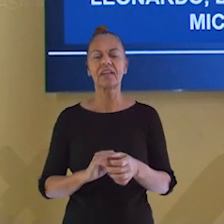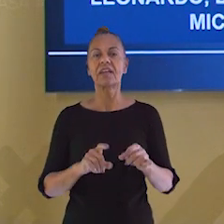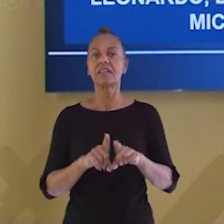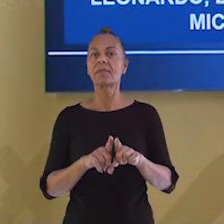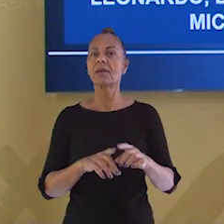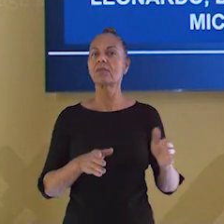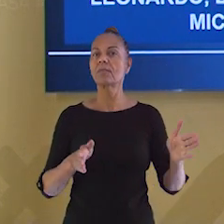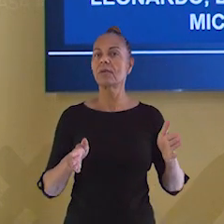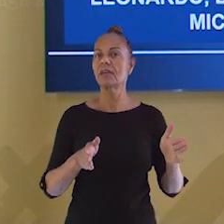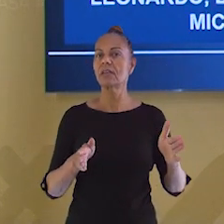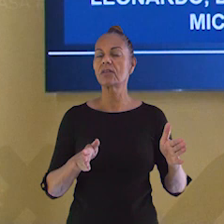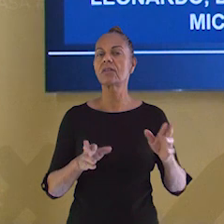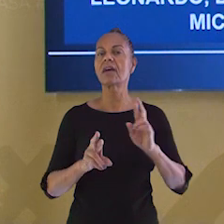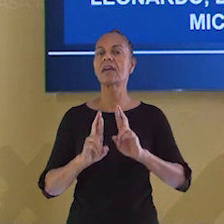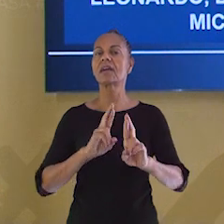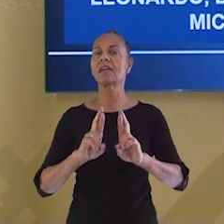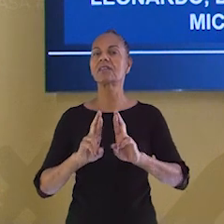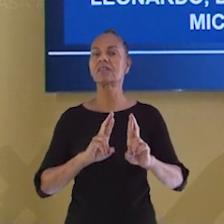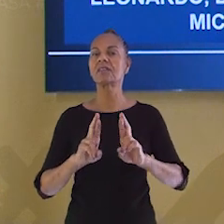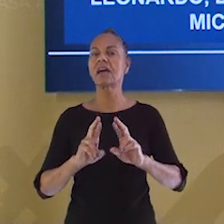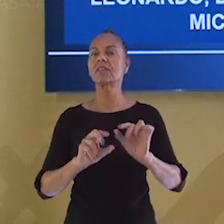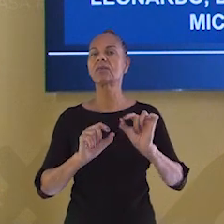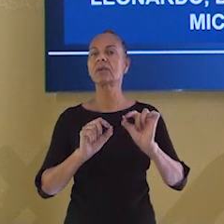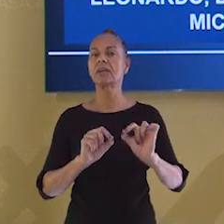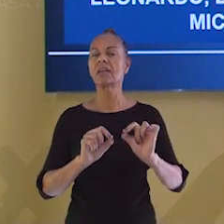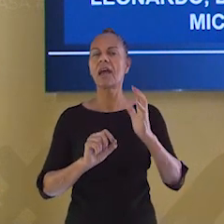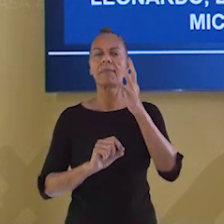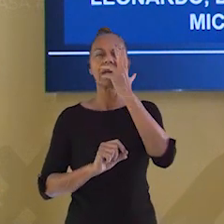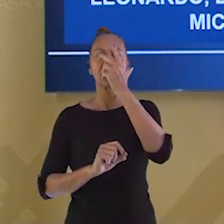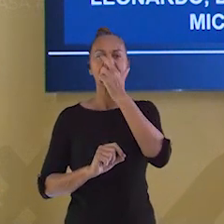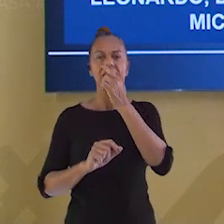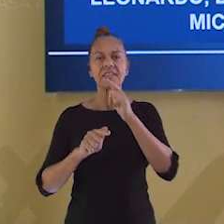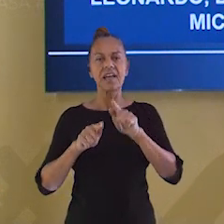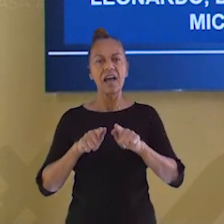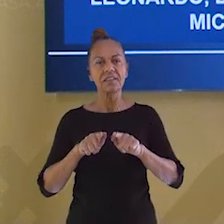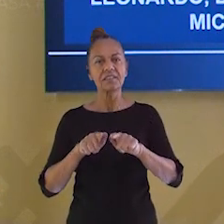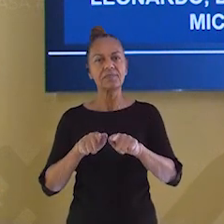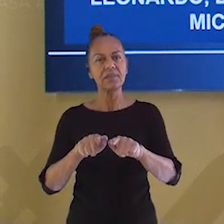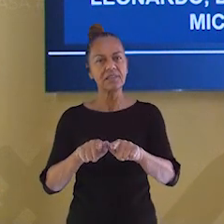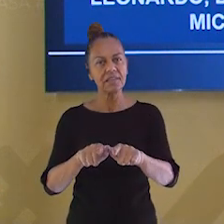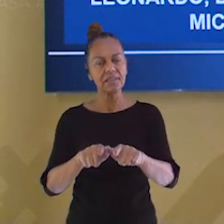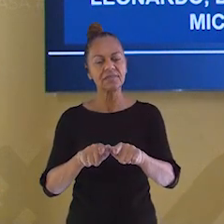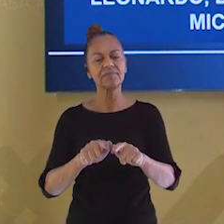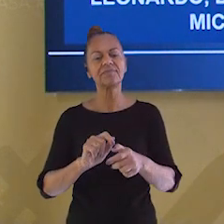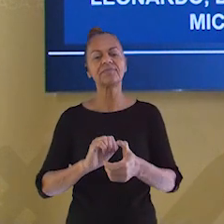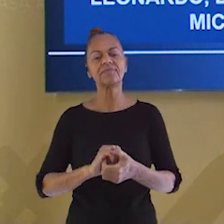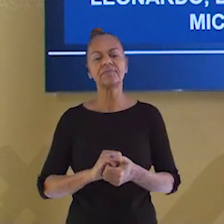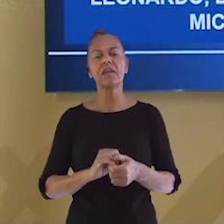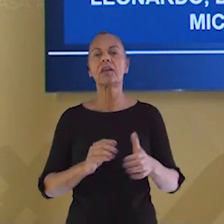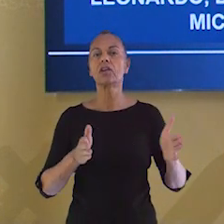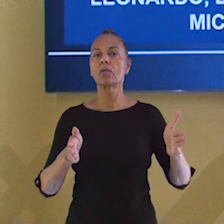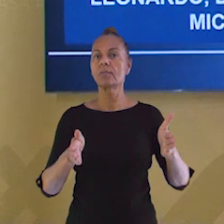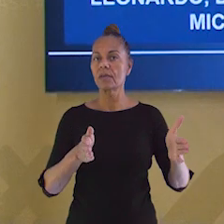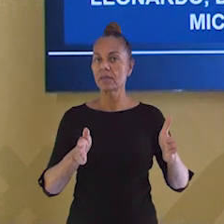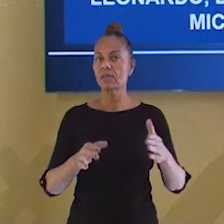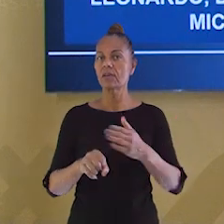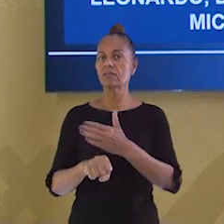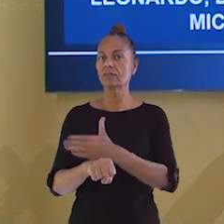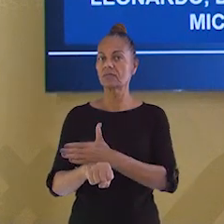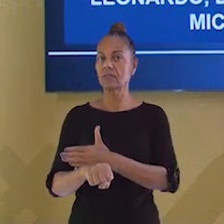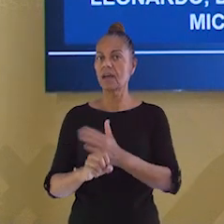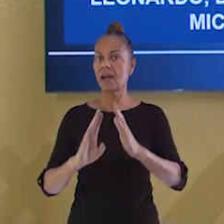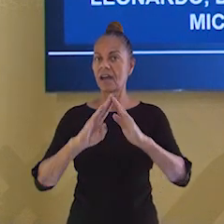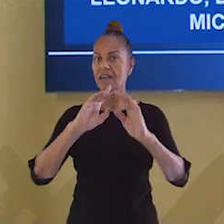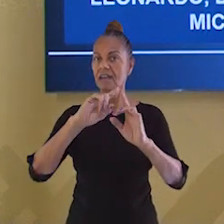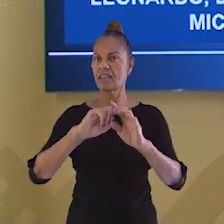perdurou até hoje, foi o ideal de beleza, que estava relacionado à simetria. Logo após, falamos da Idade Média, período